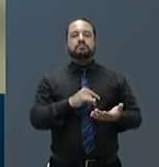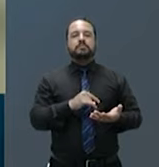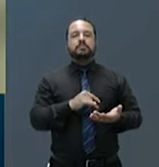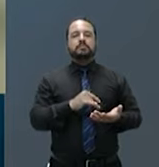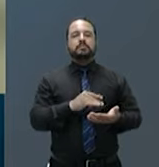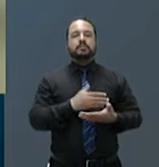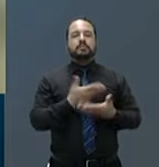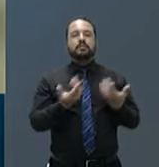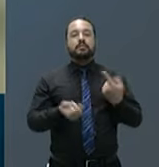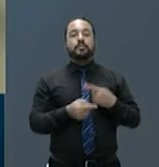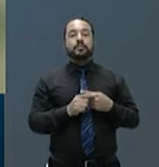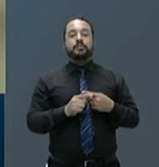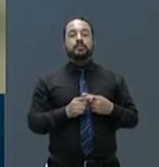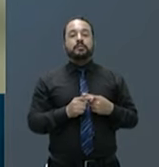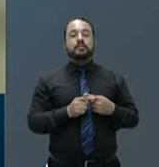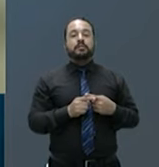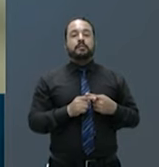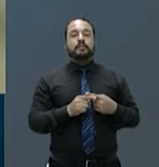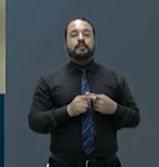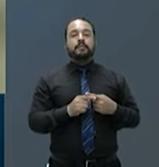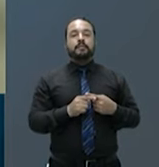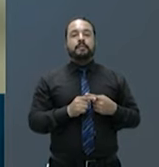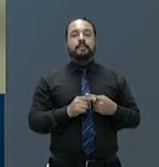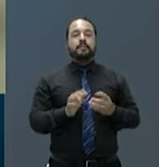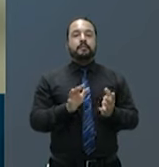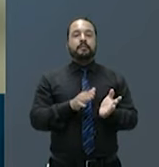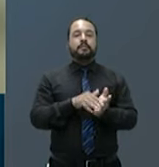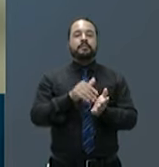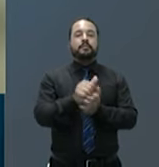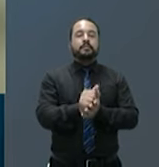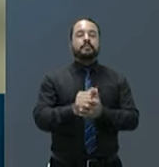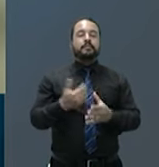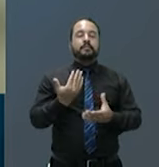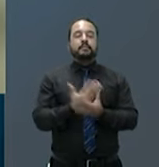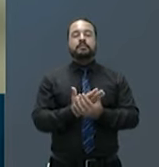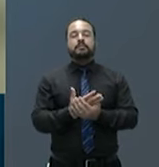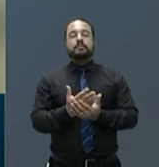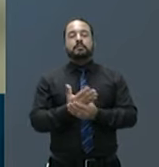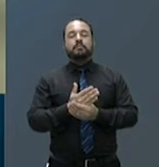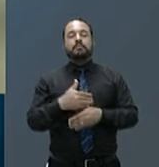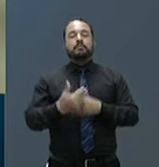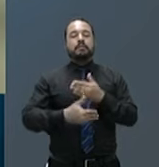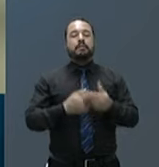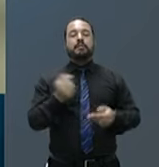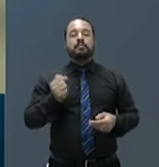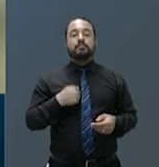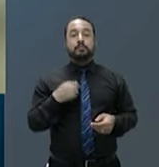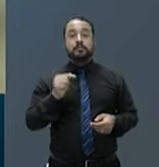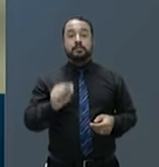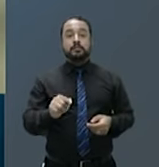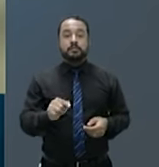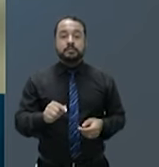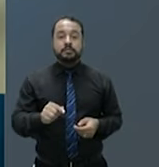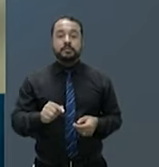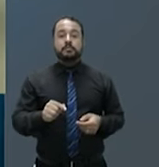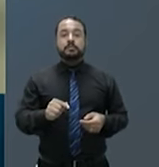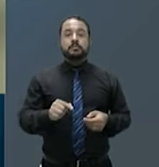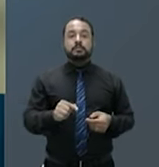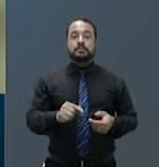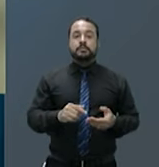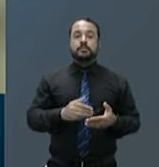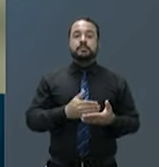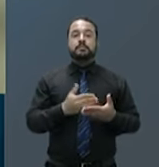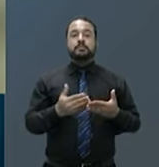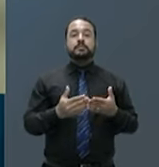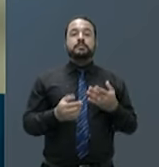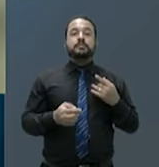a possibilidade de incidir a referida multa processual. Reforço ainda que, no caso,